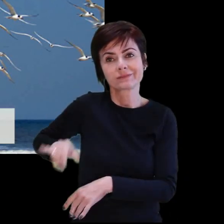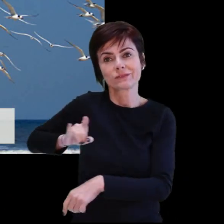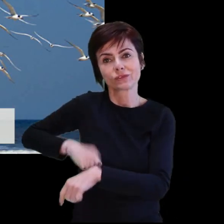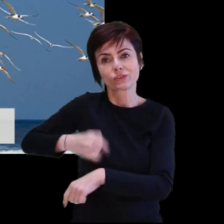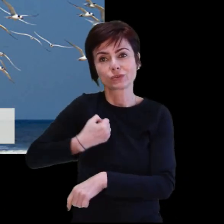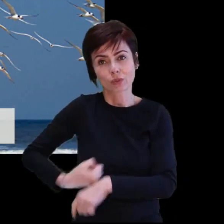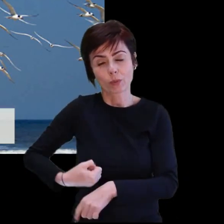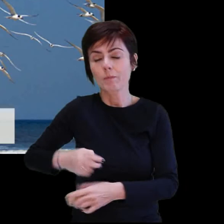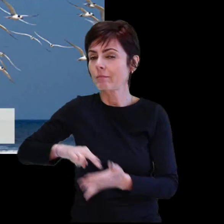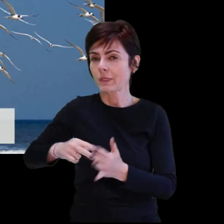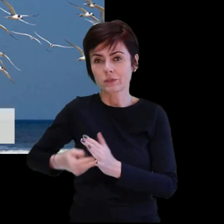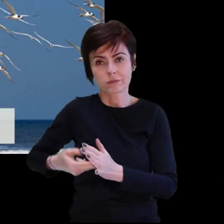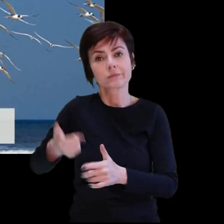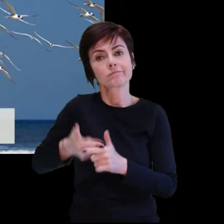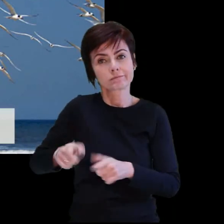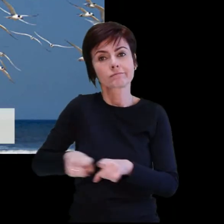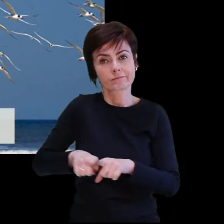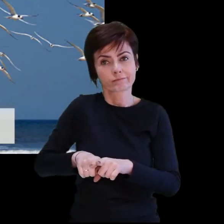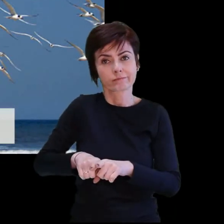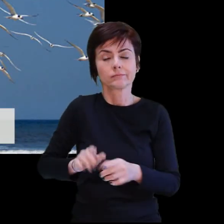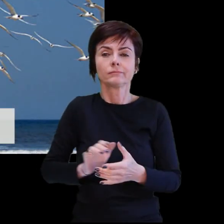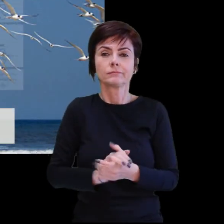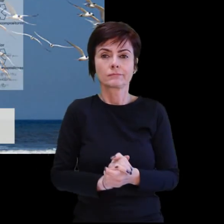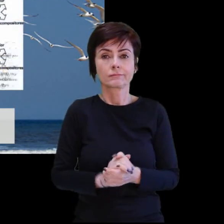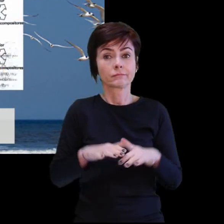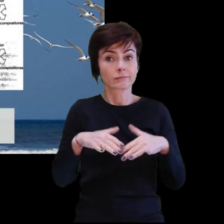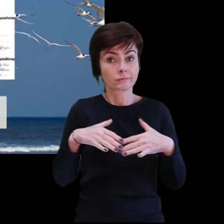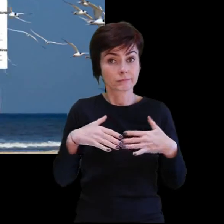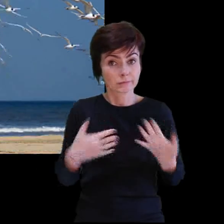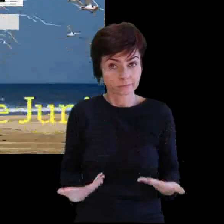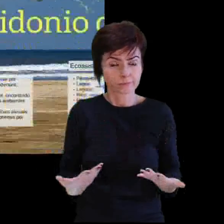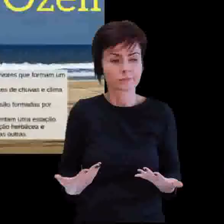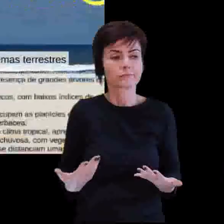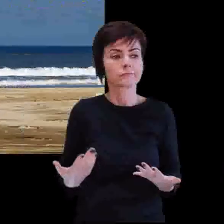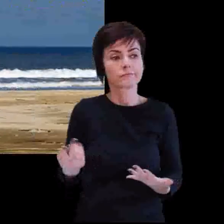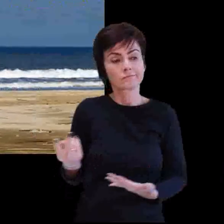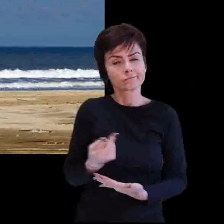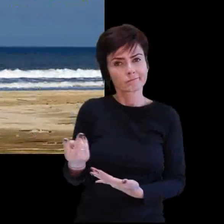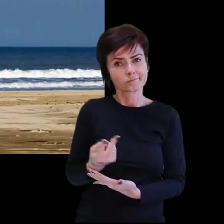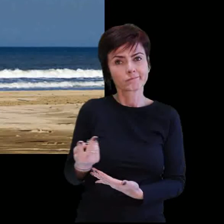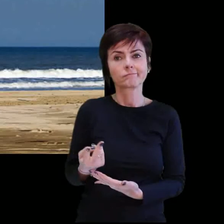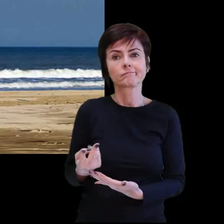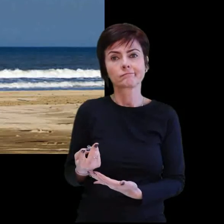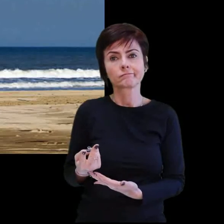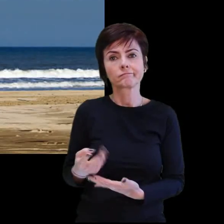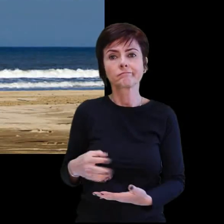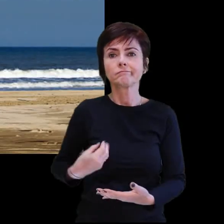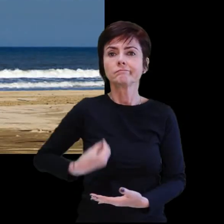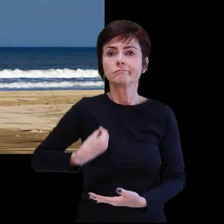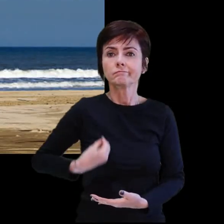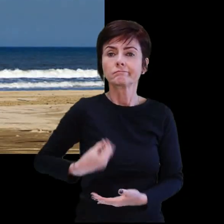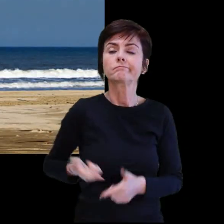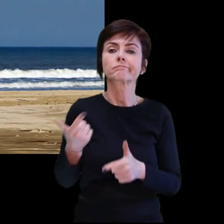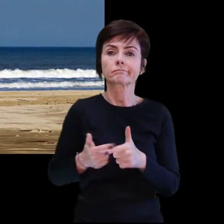eliminado. Mas não significa que não cause dano, como eu já falei. Bom, então esses fenômenos, né, eles afetam